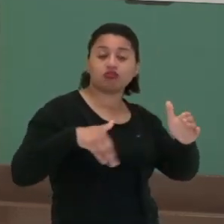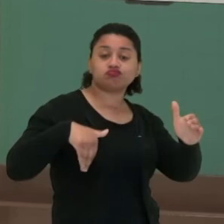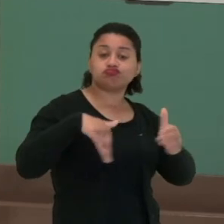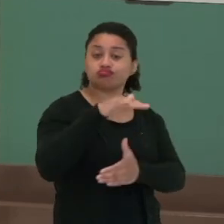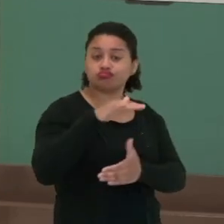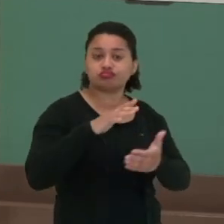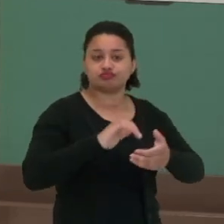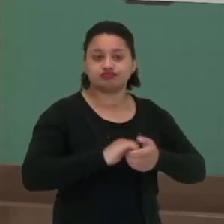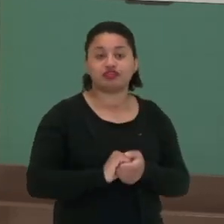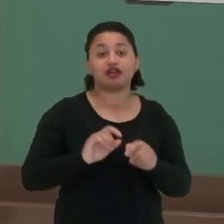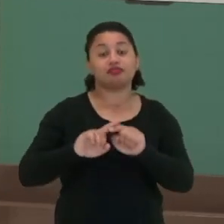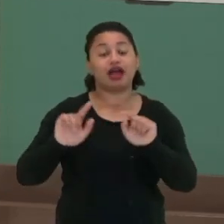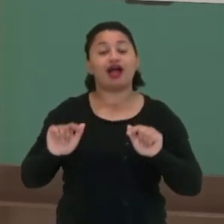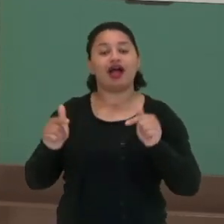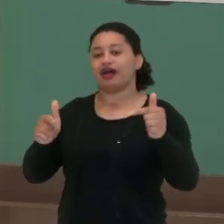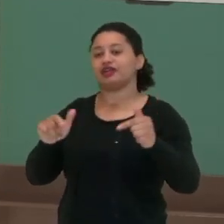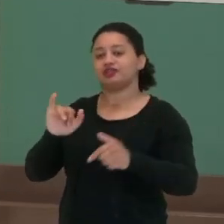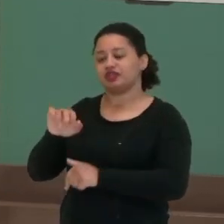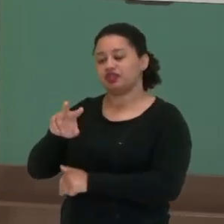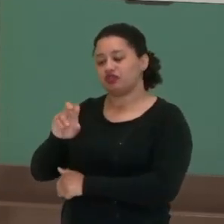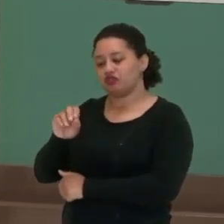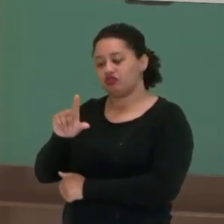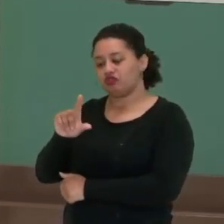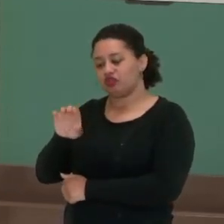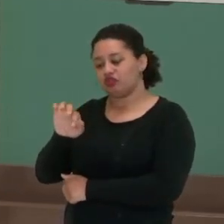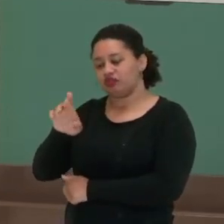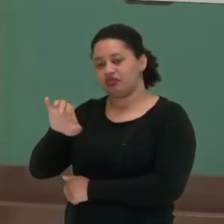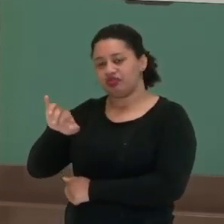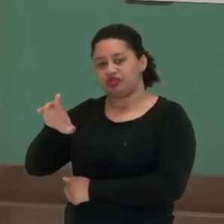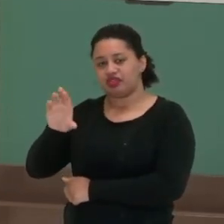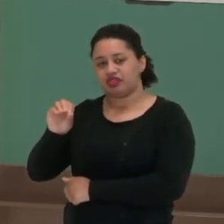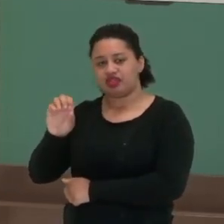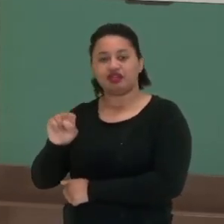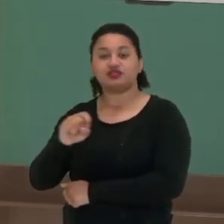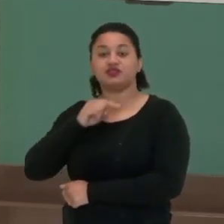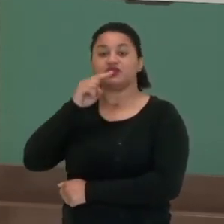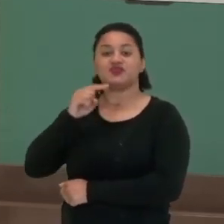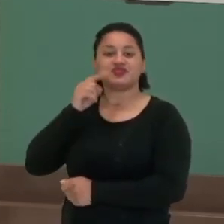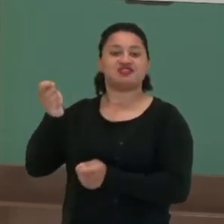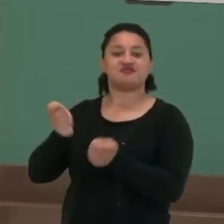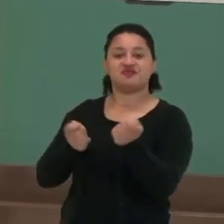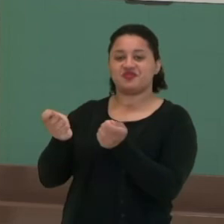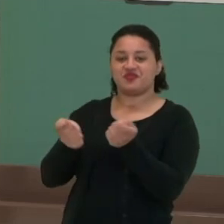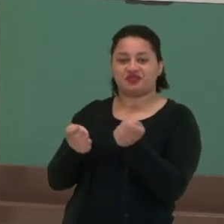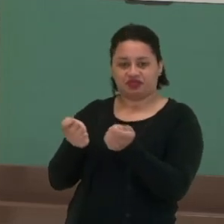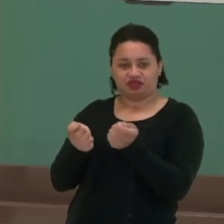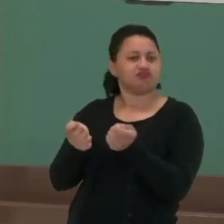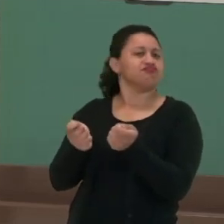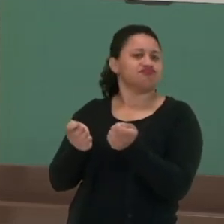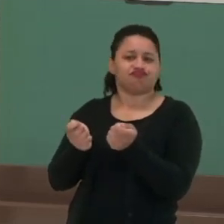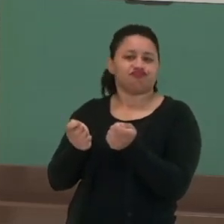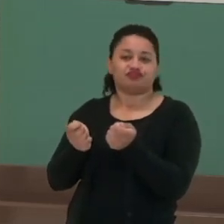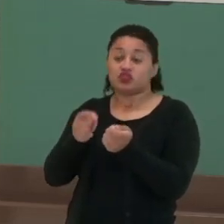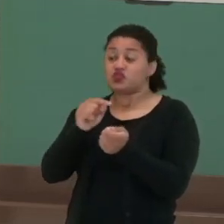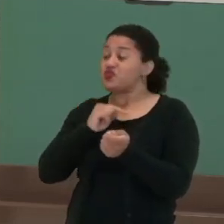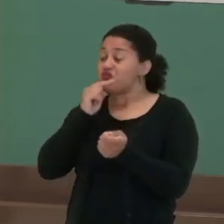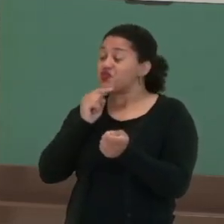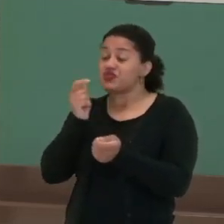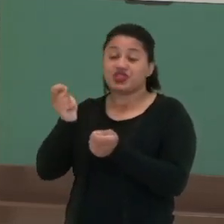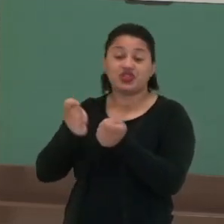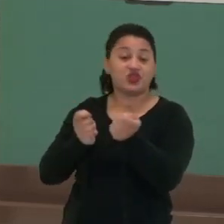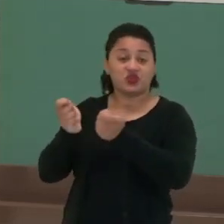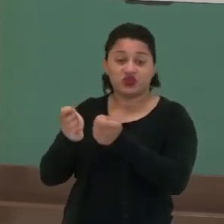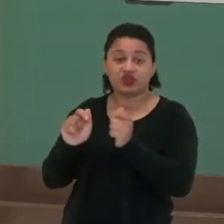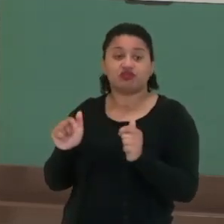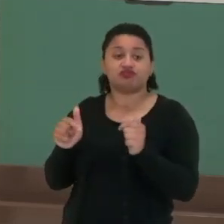Já os atos involuntários são aqueles que não podem ser controlados pelo indivíduo. Você não tem o controle